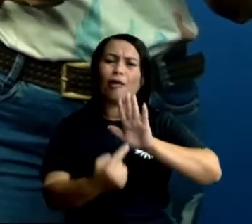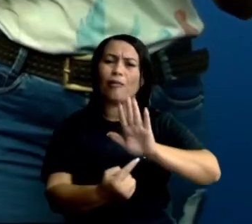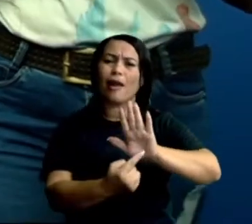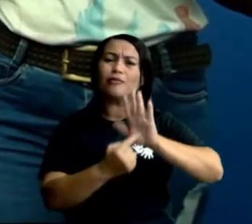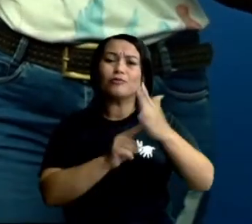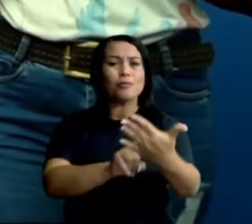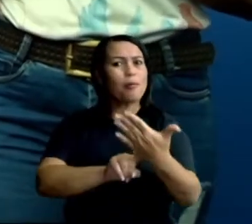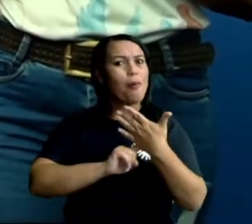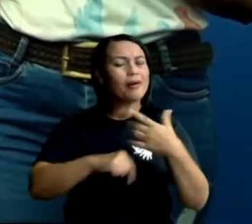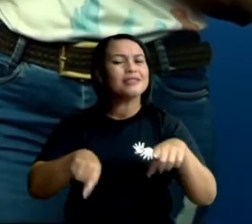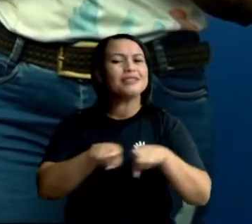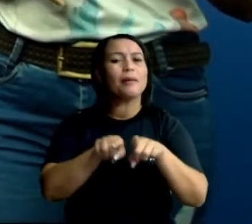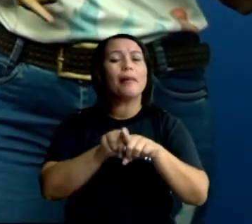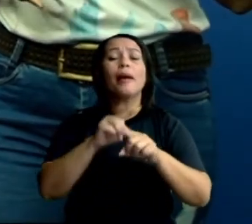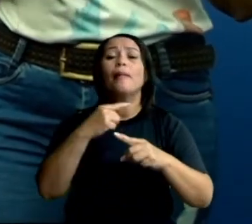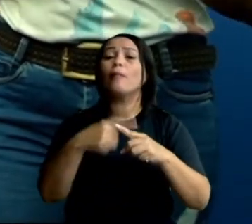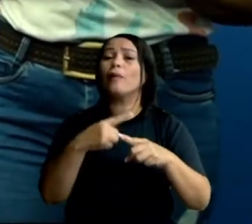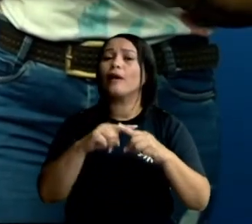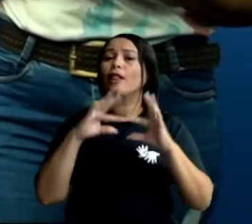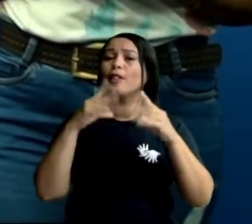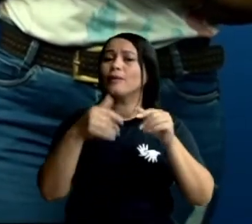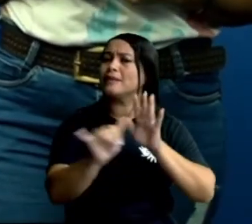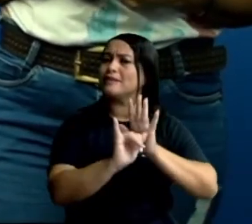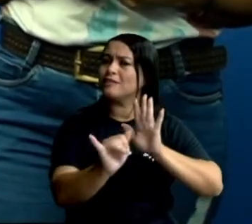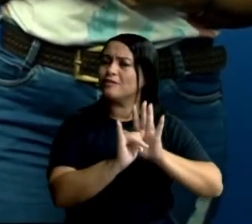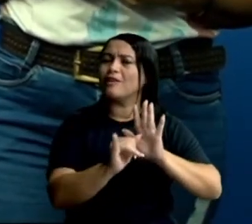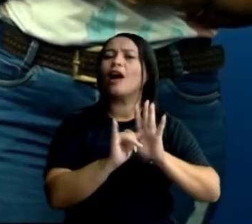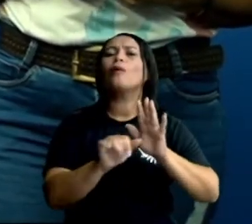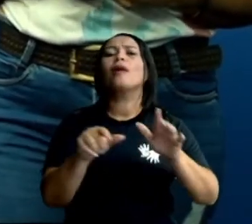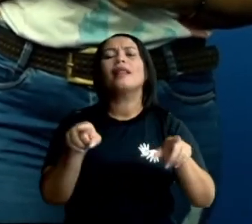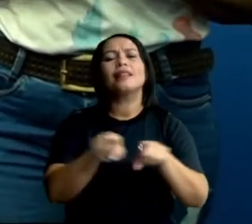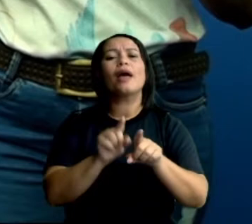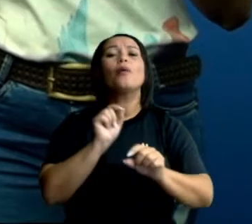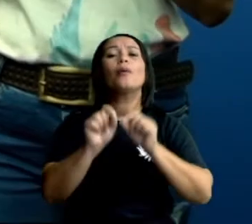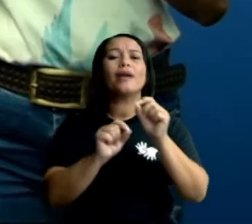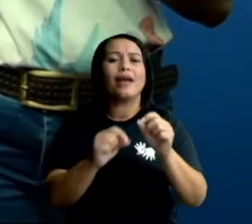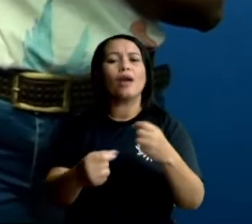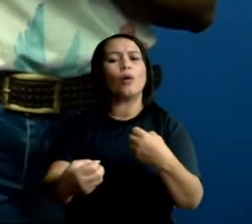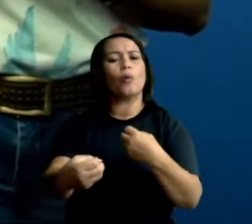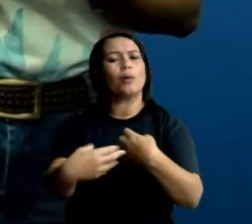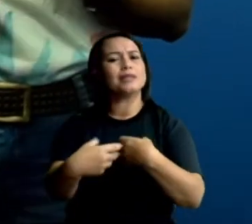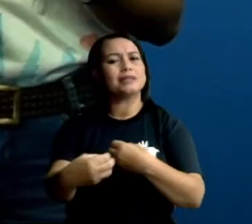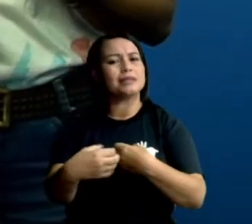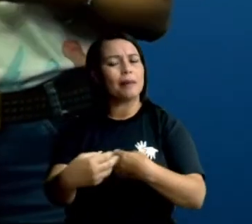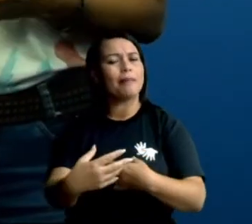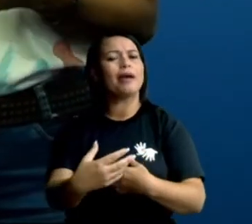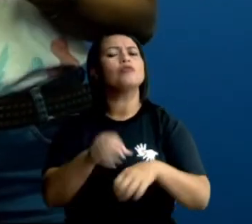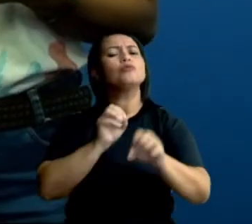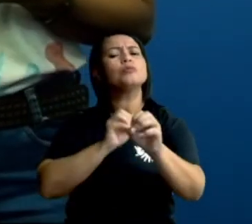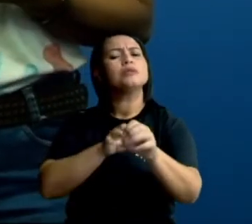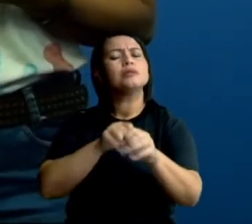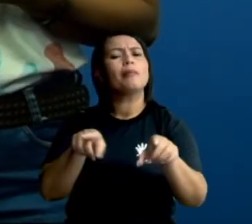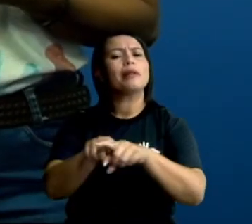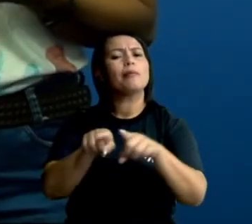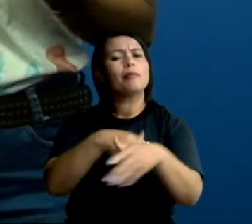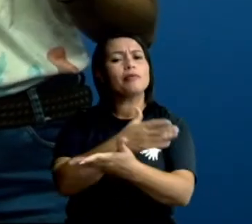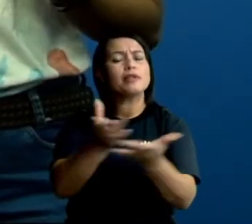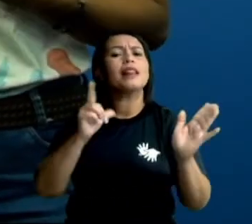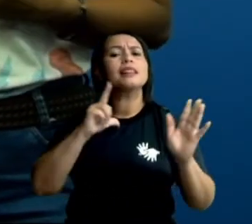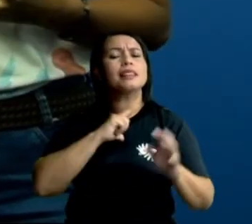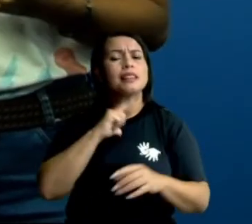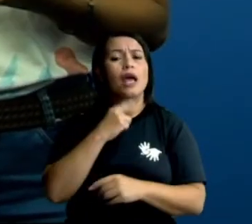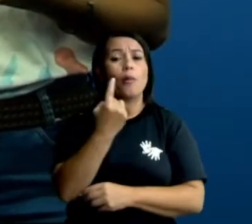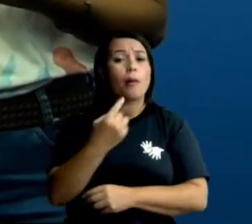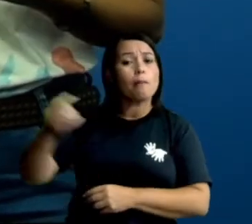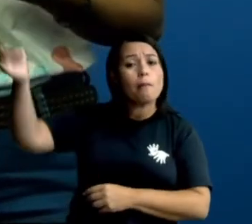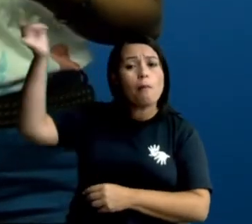Porque toda fábula, ela nos traz um ensinamento, tá? Toda fábula, ela tem uma moral. Ela